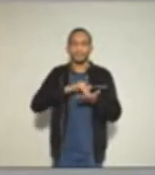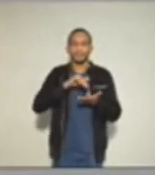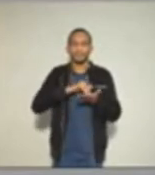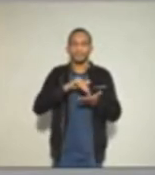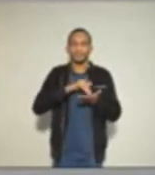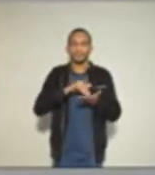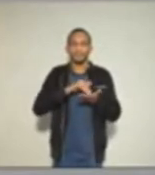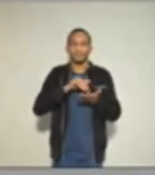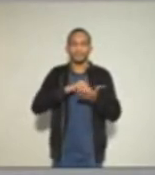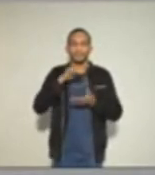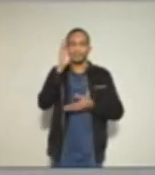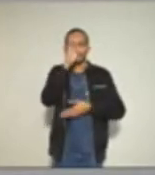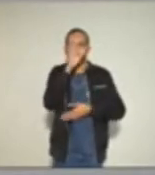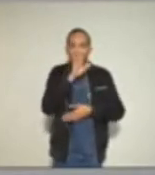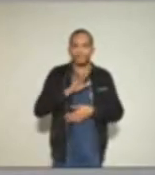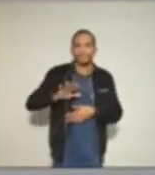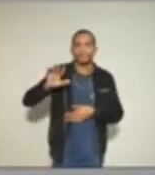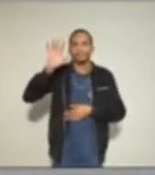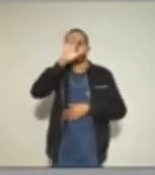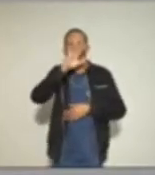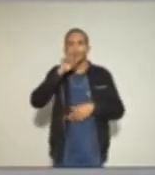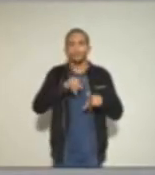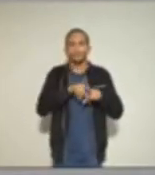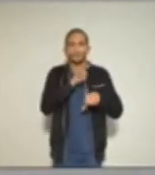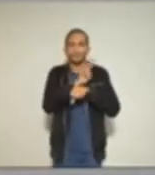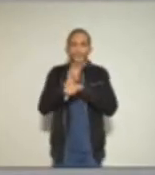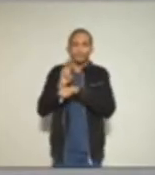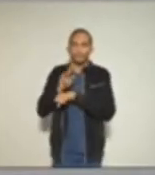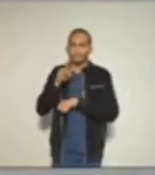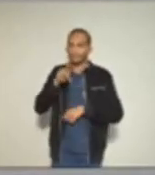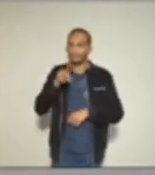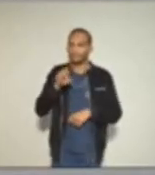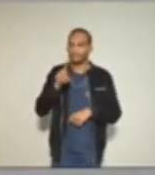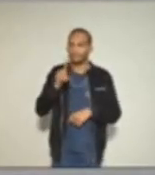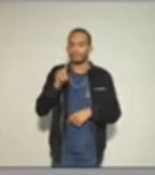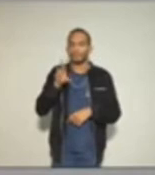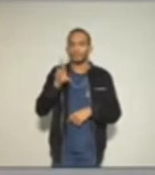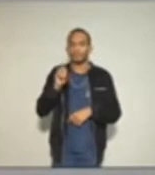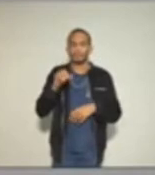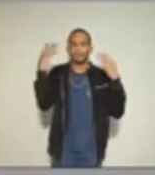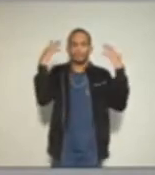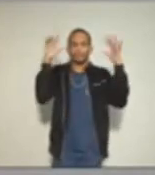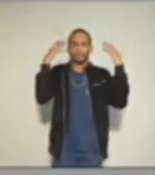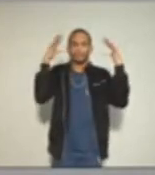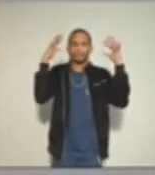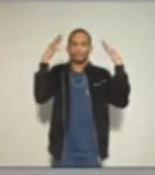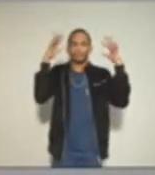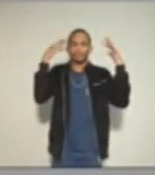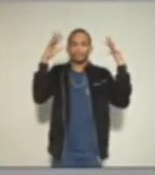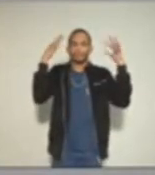Secretário Nacional de Saneamento, Pedro Maranhão.